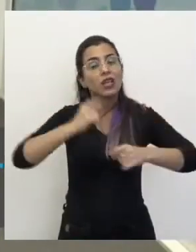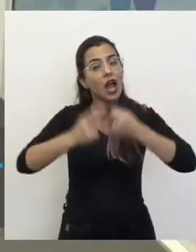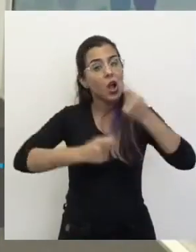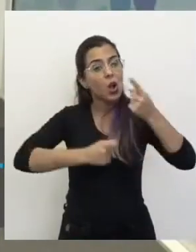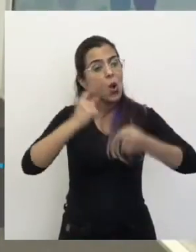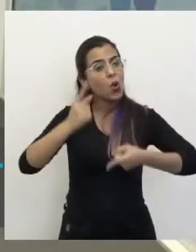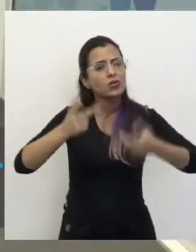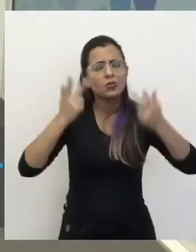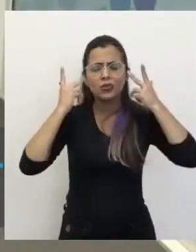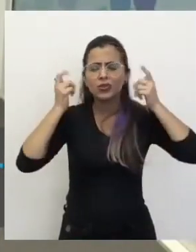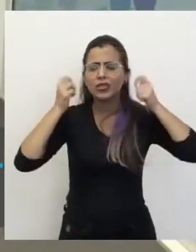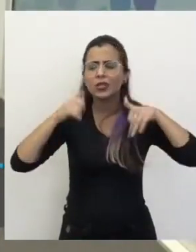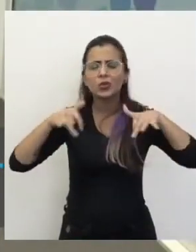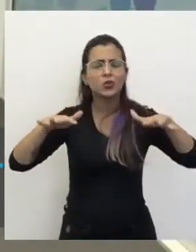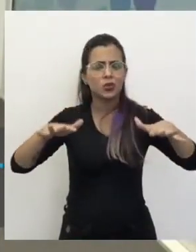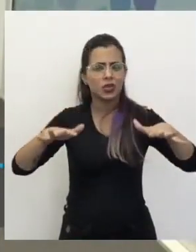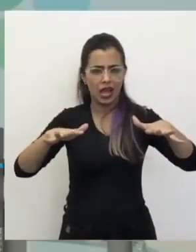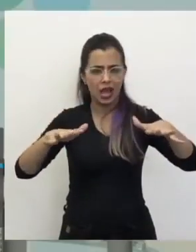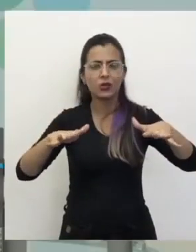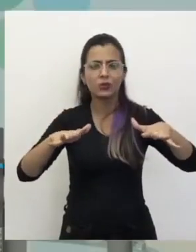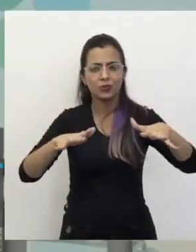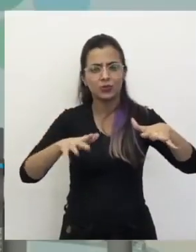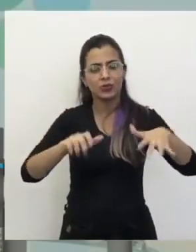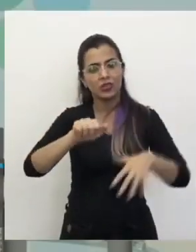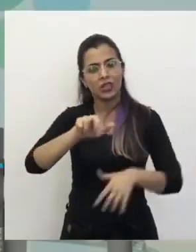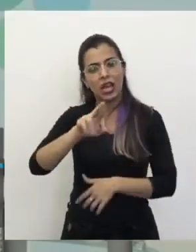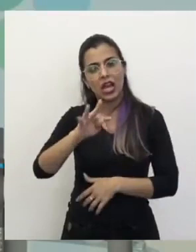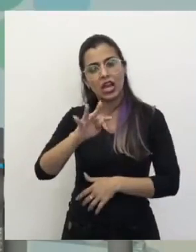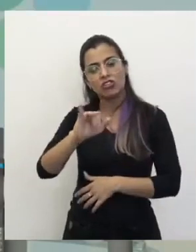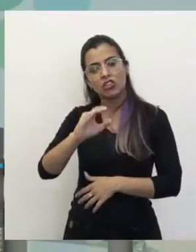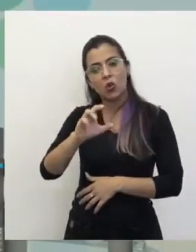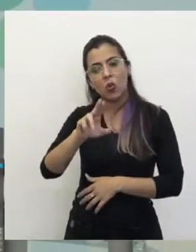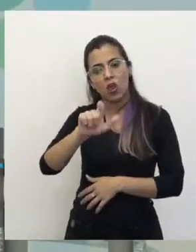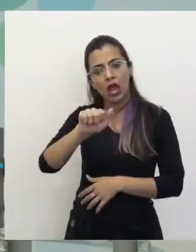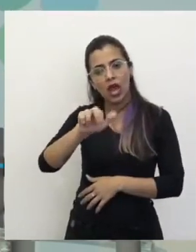muito naturalmente, estes articuladores. Então,